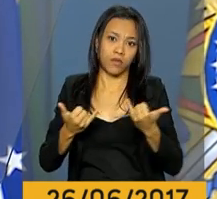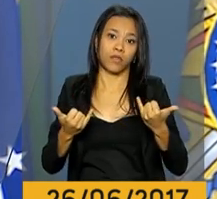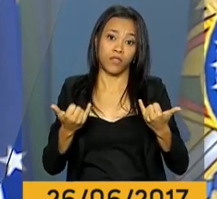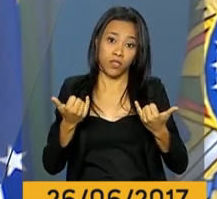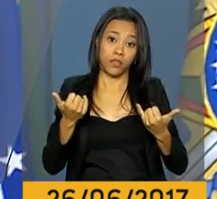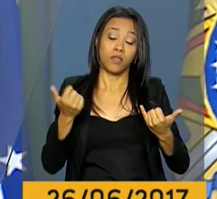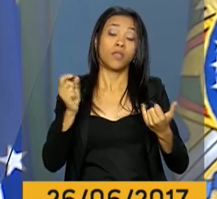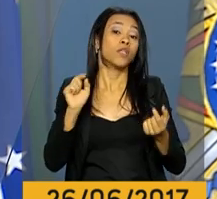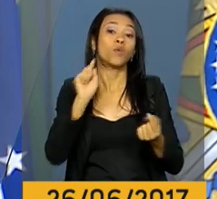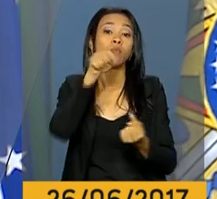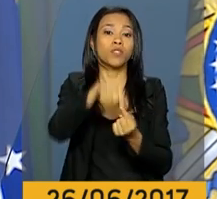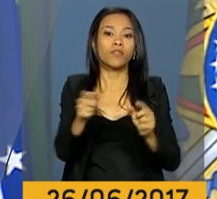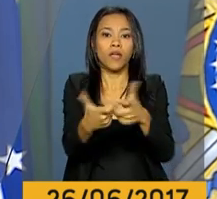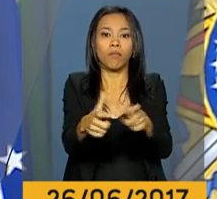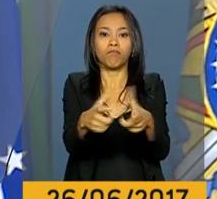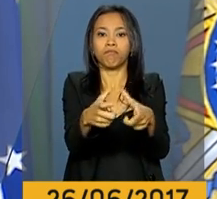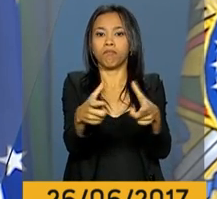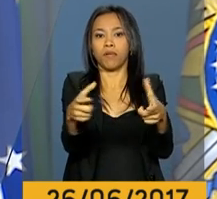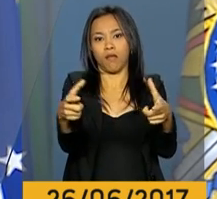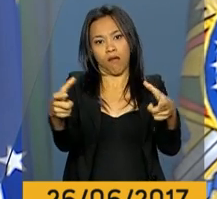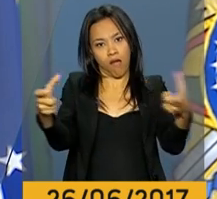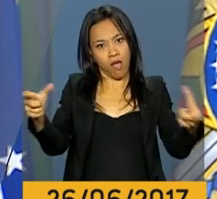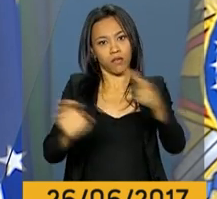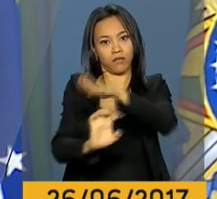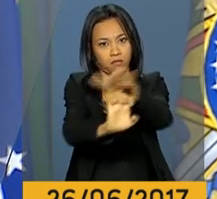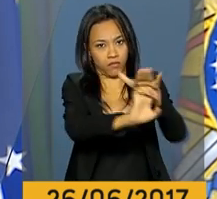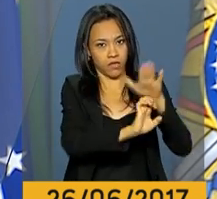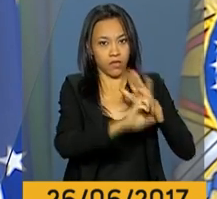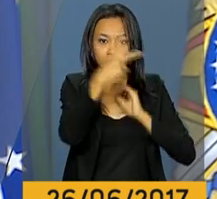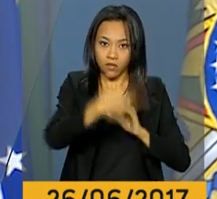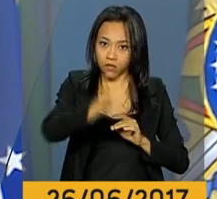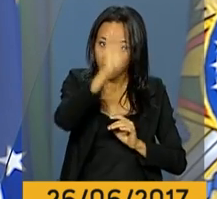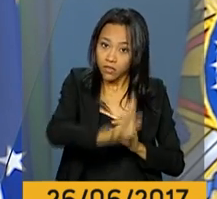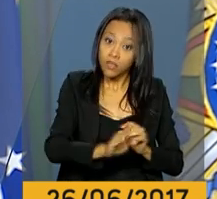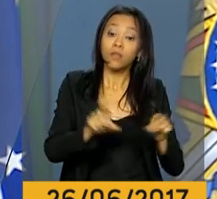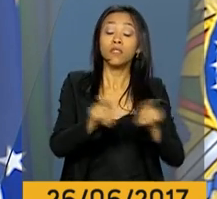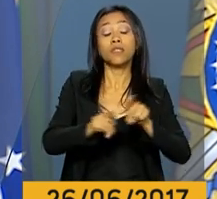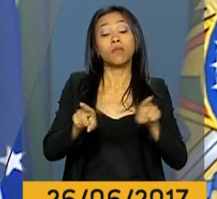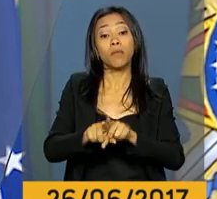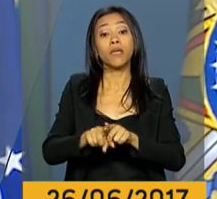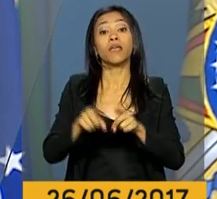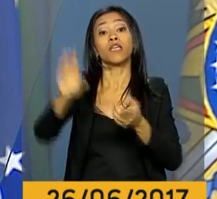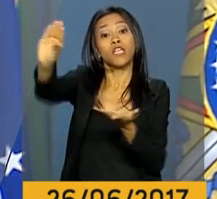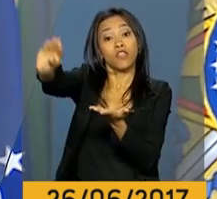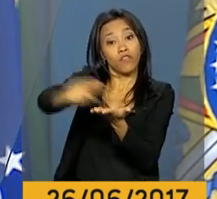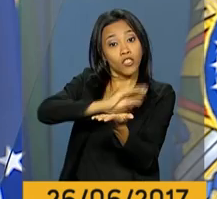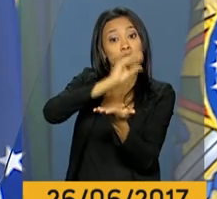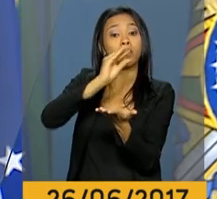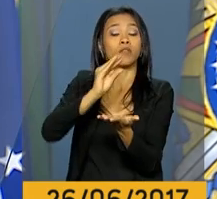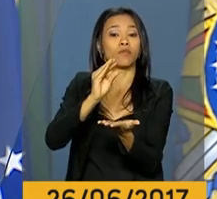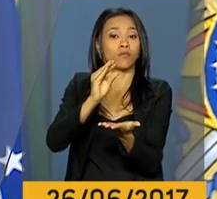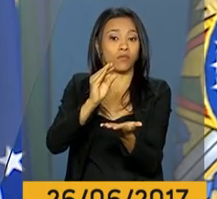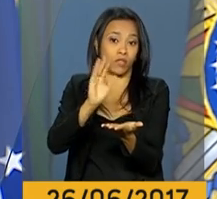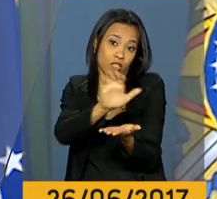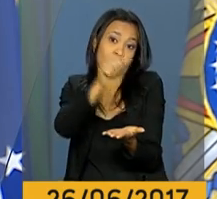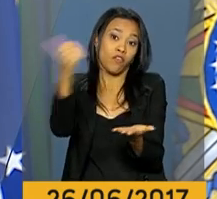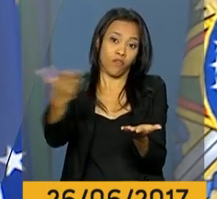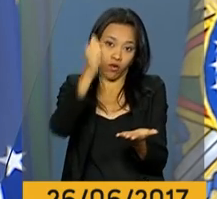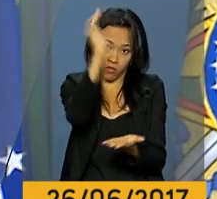a ampliação dos investimentos eh nacionais mas de igual maneira ampliação dos investimentos eh